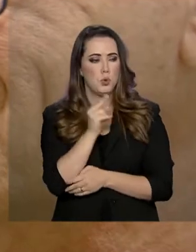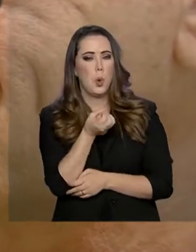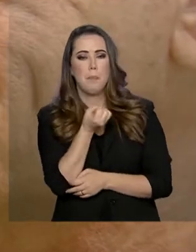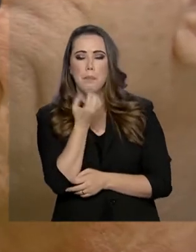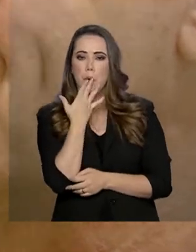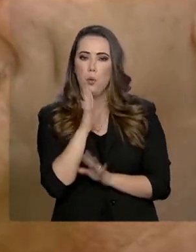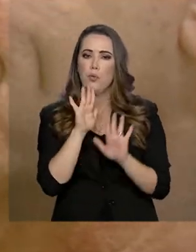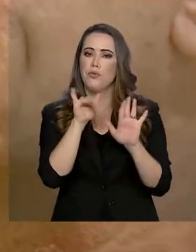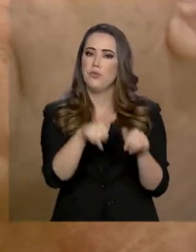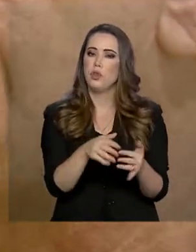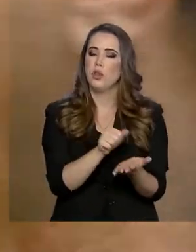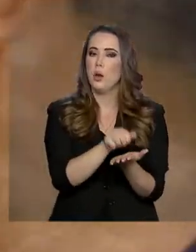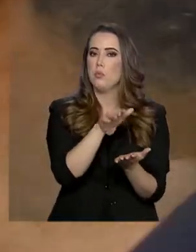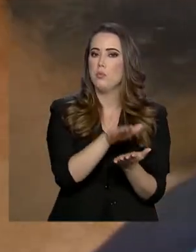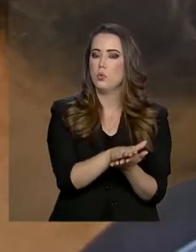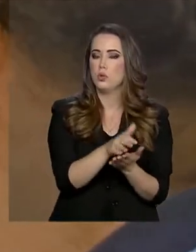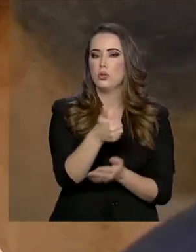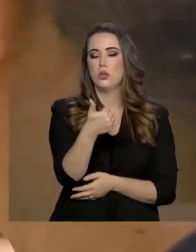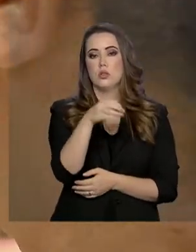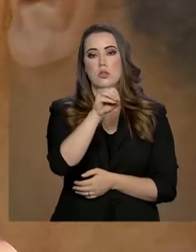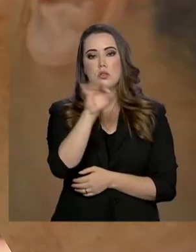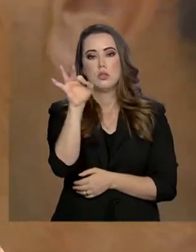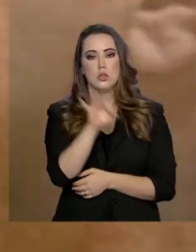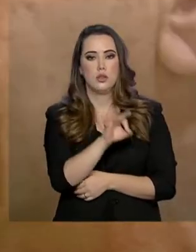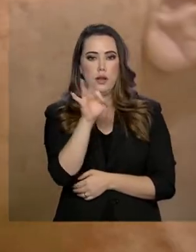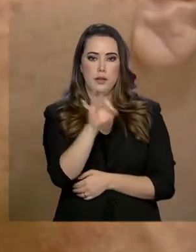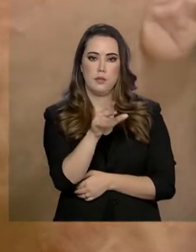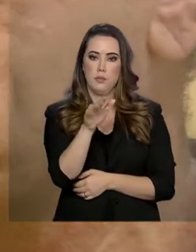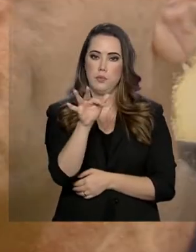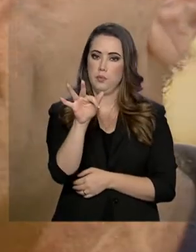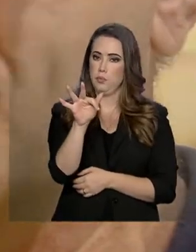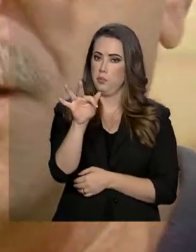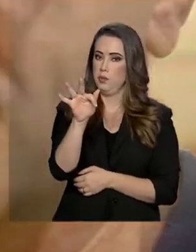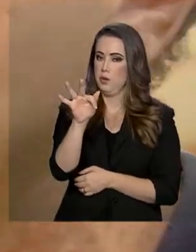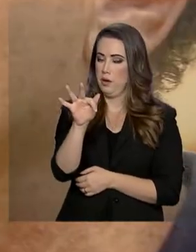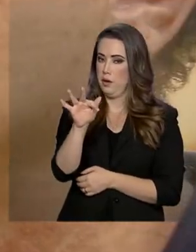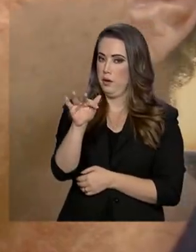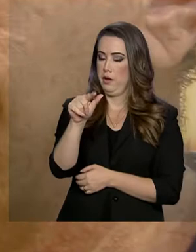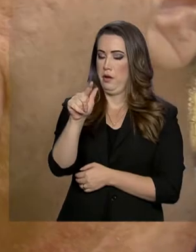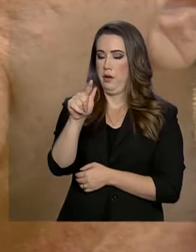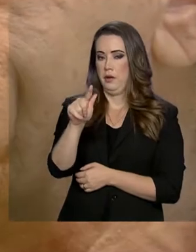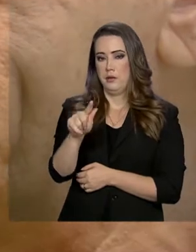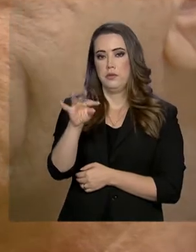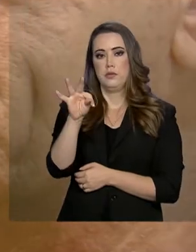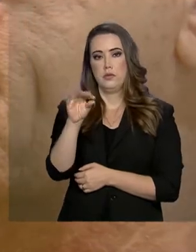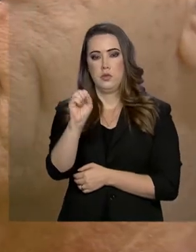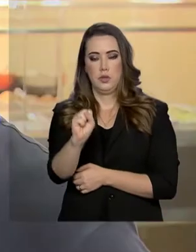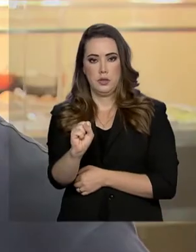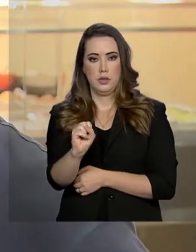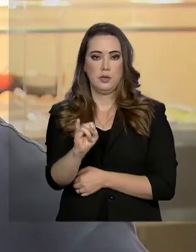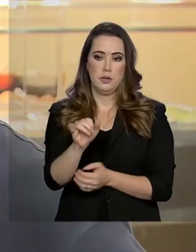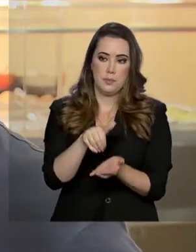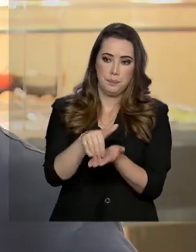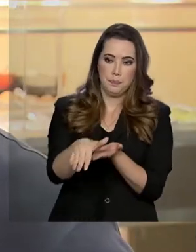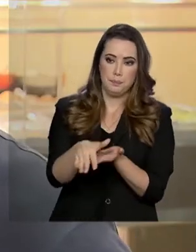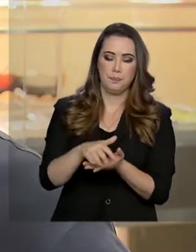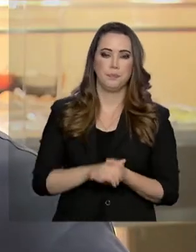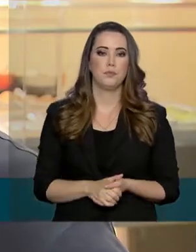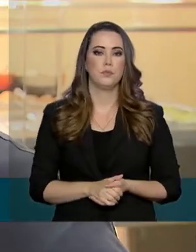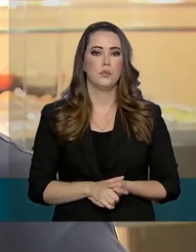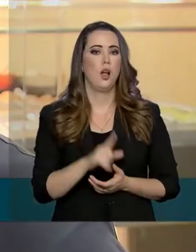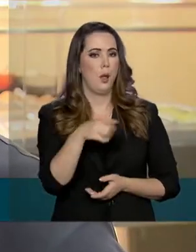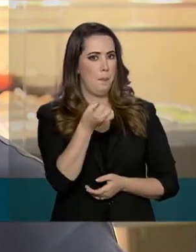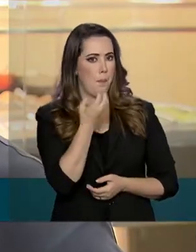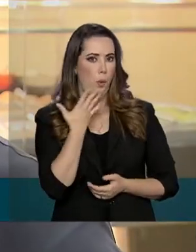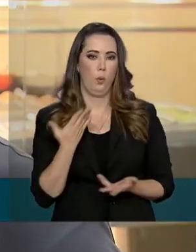o fim da multa adicional de 10% do FGTS nas demissões sem justa causa. É um bom benefício,